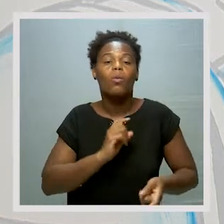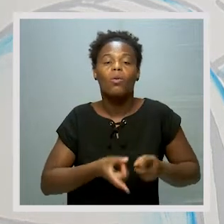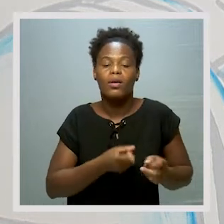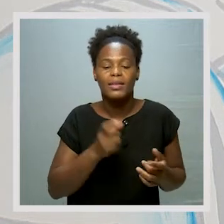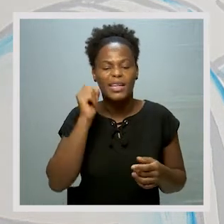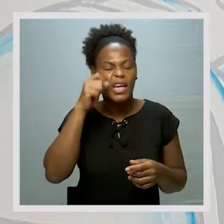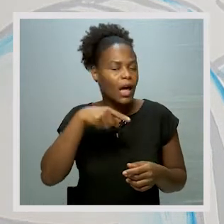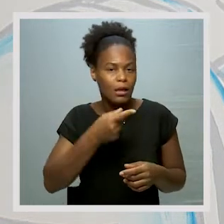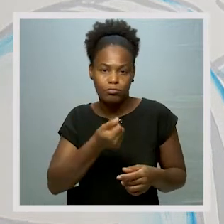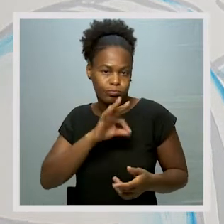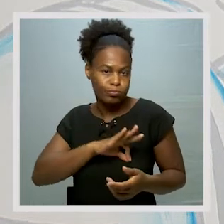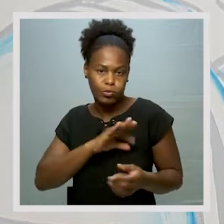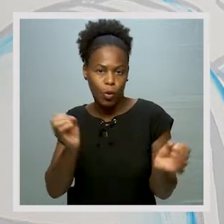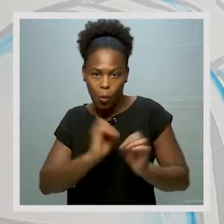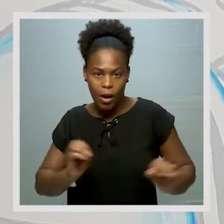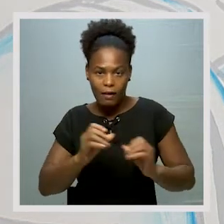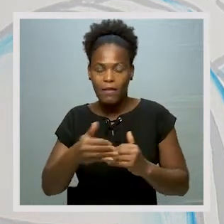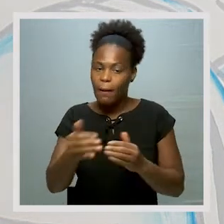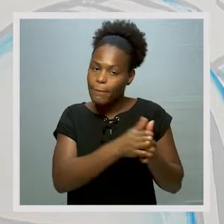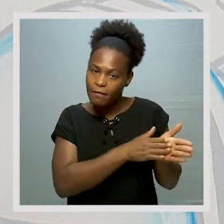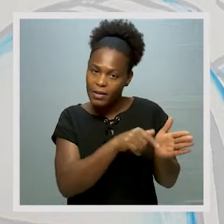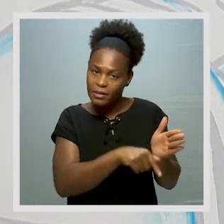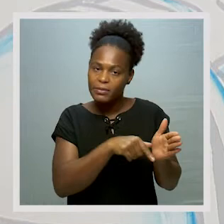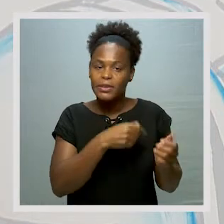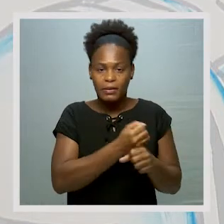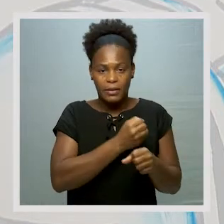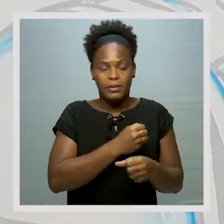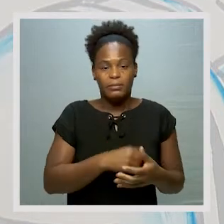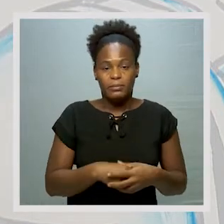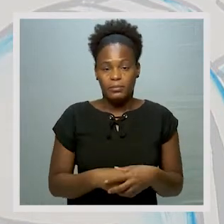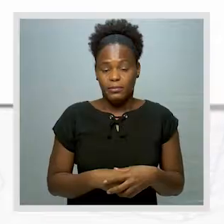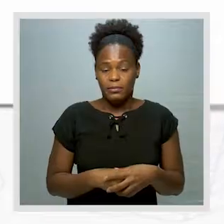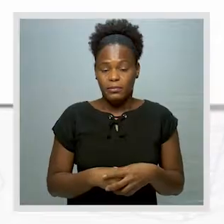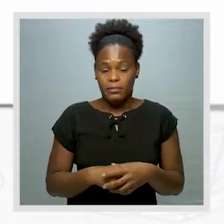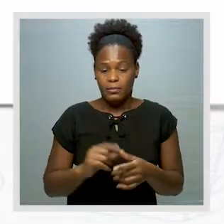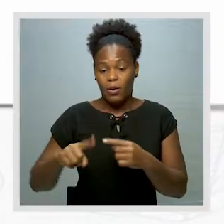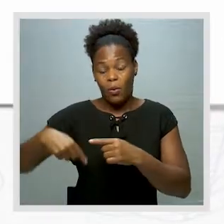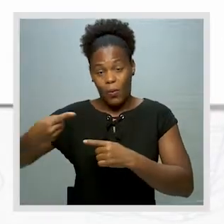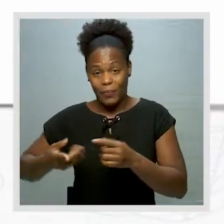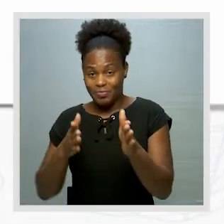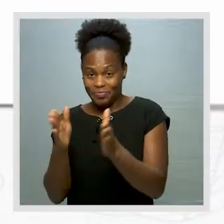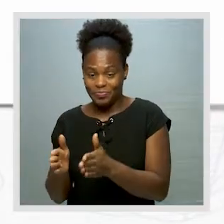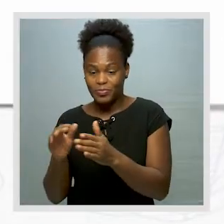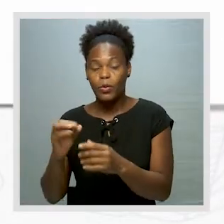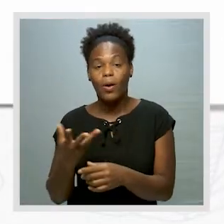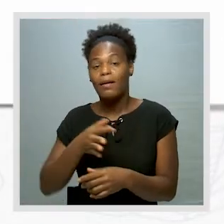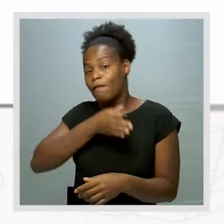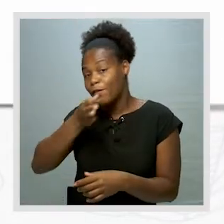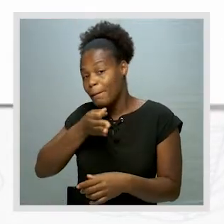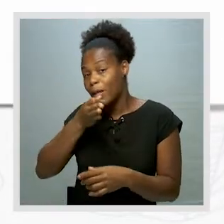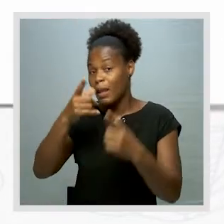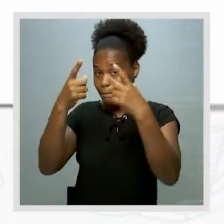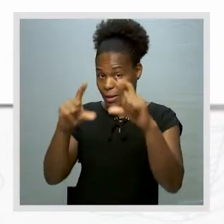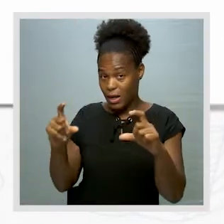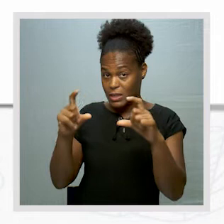com que quem não tem rendimento vai beneficiar desses serviços. E, por outro lado, quando as